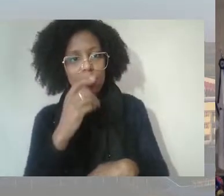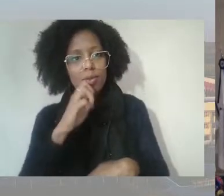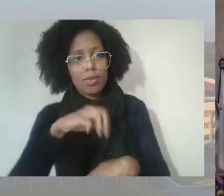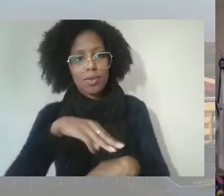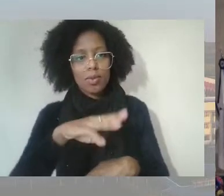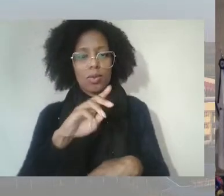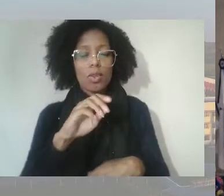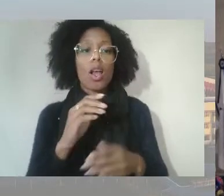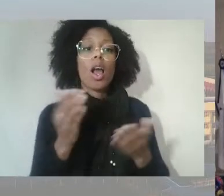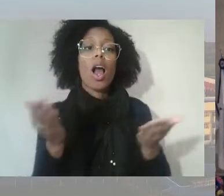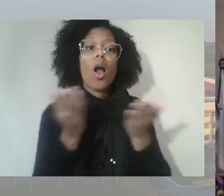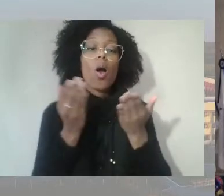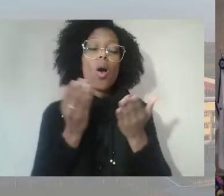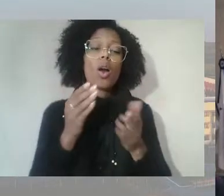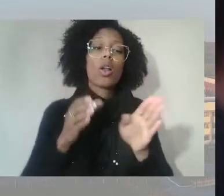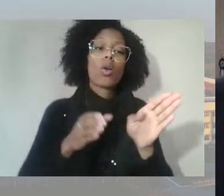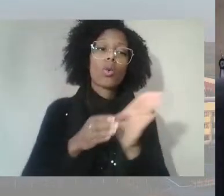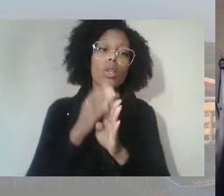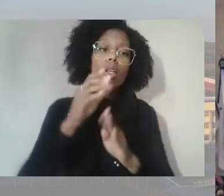Conselheiro Paulo Silveira.